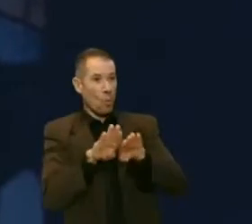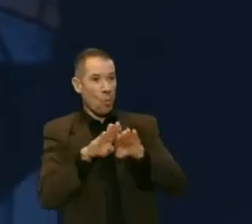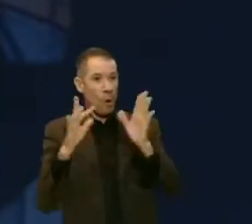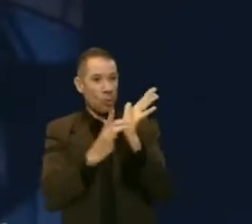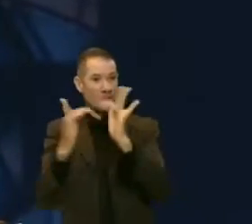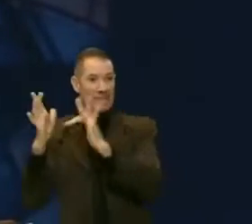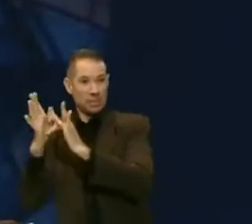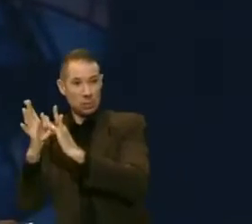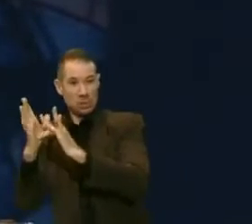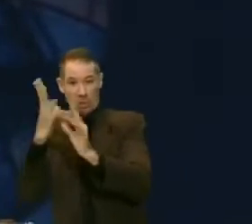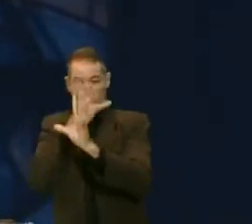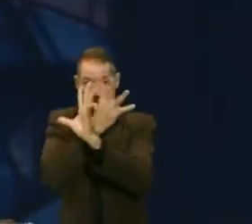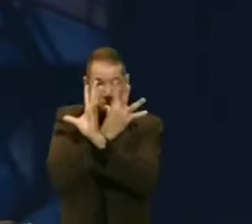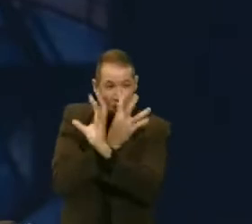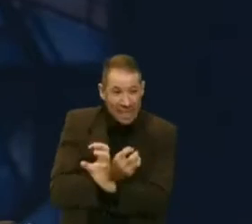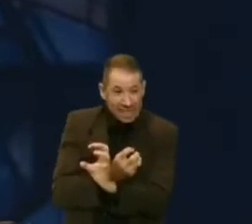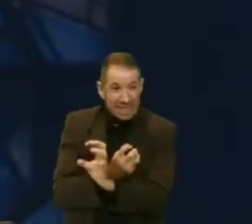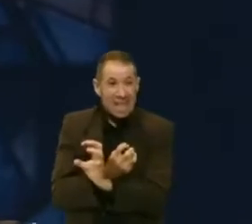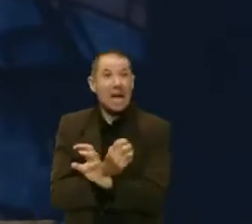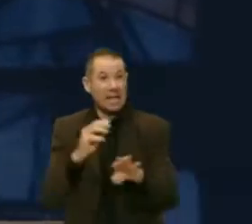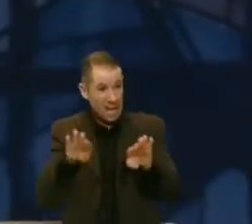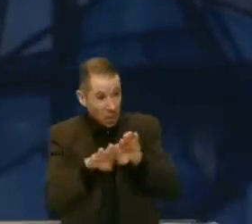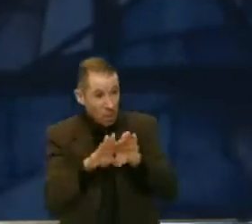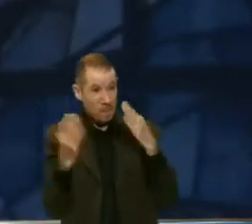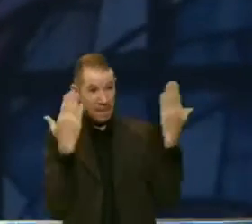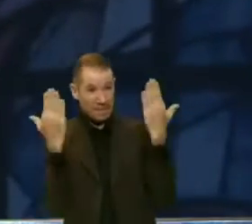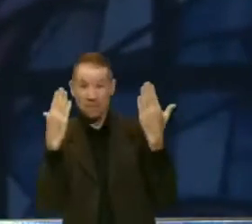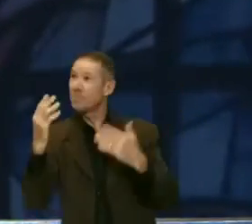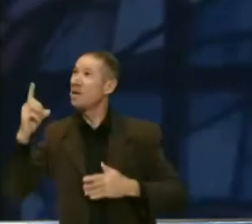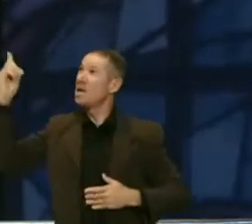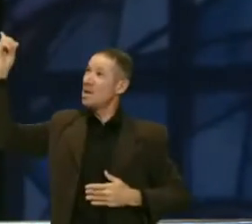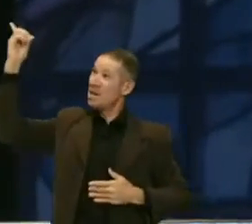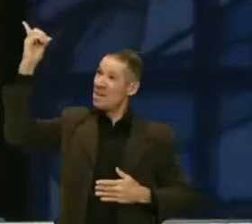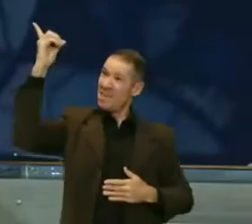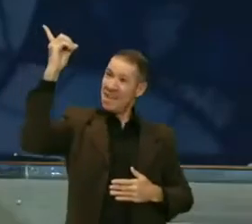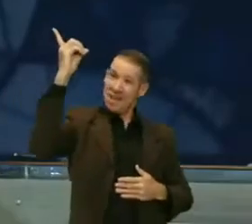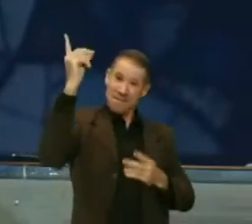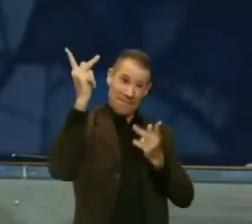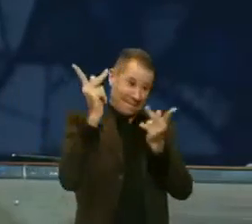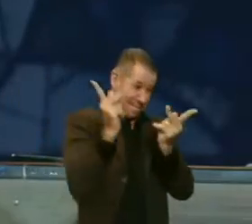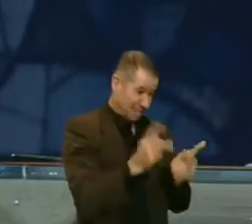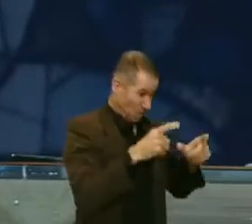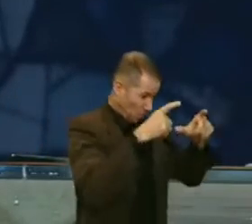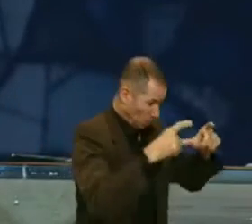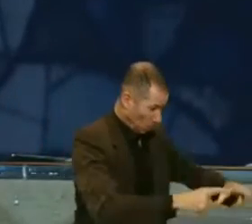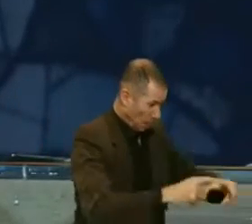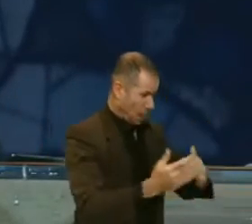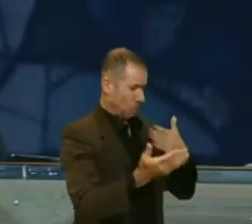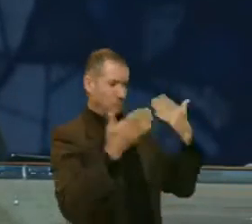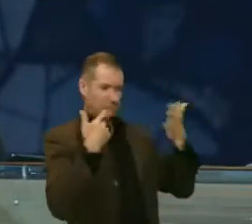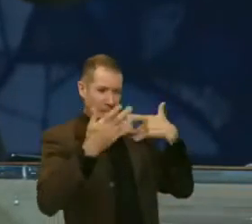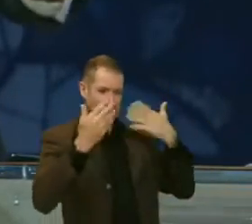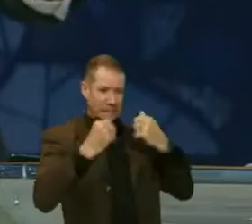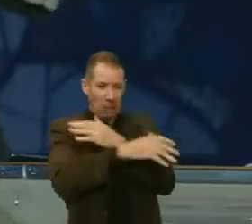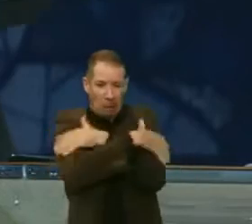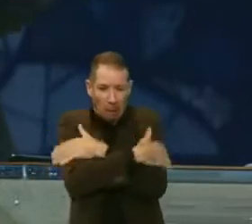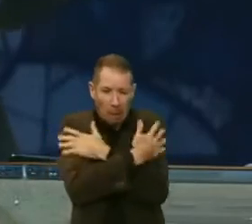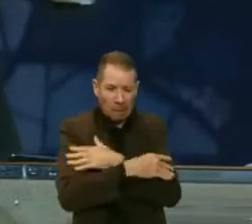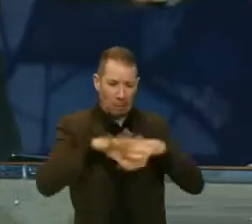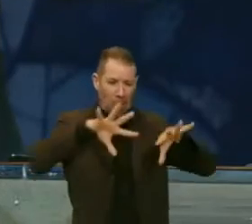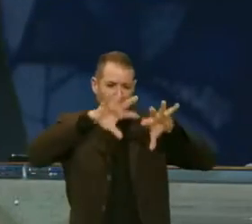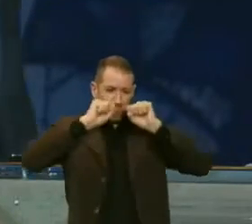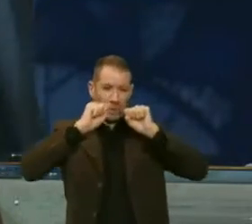vai à solitária, fedida, aquele lugar úmido, mal cheiroso, e visita aquele